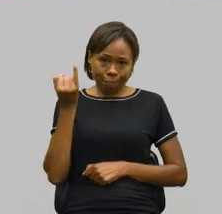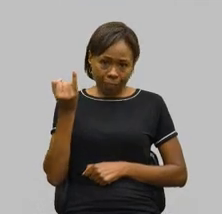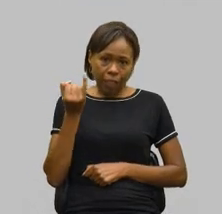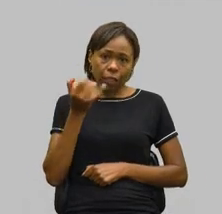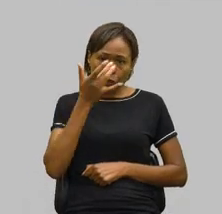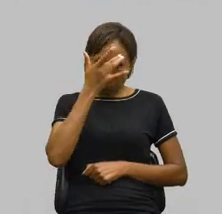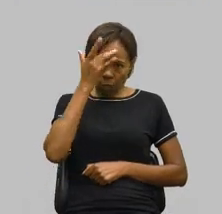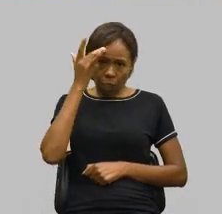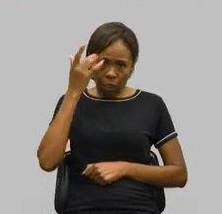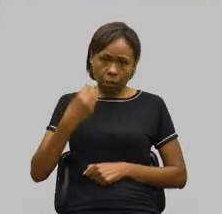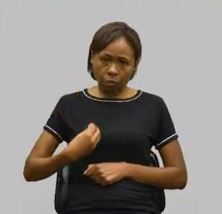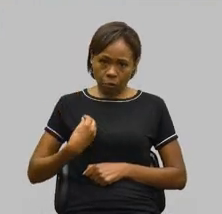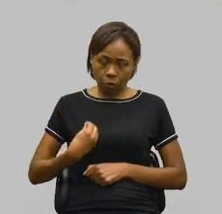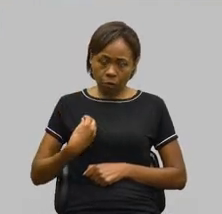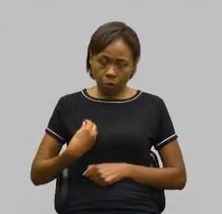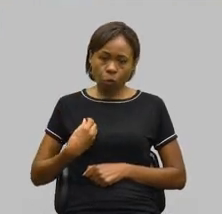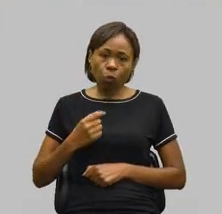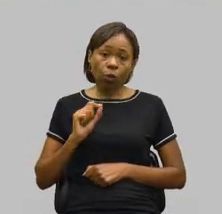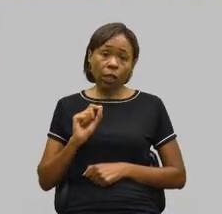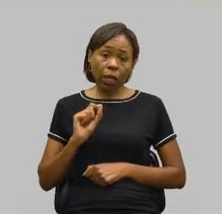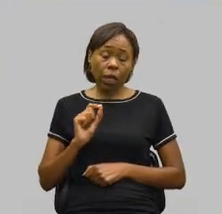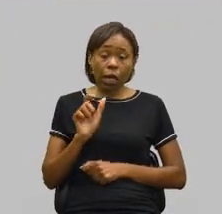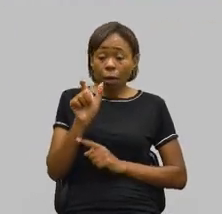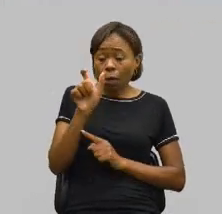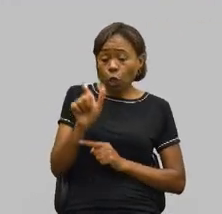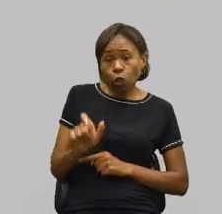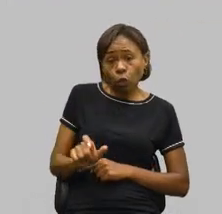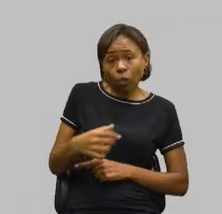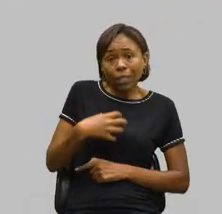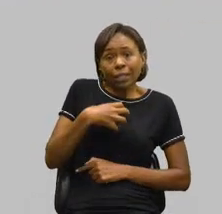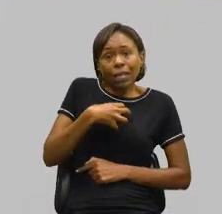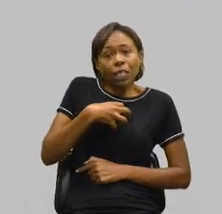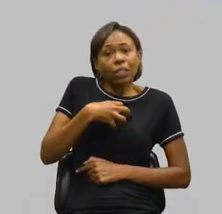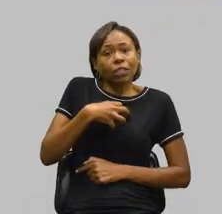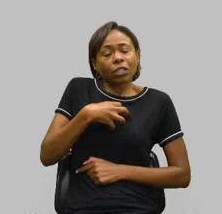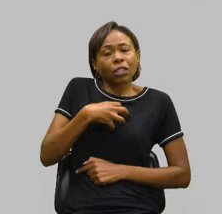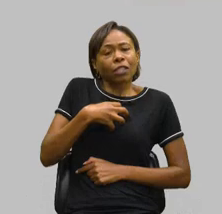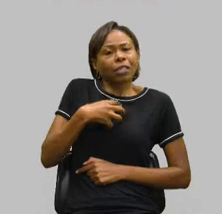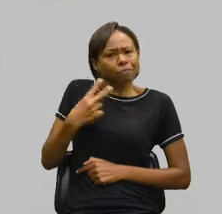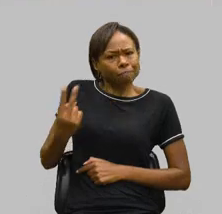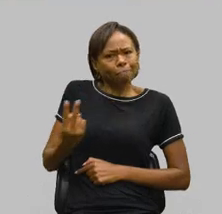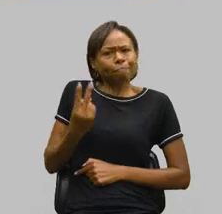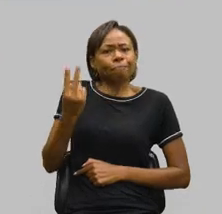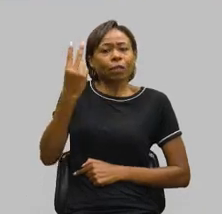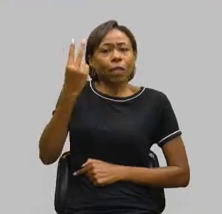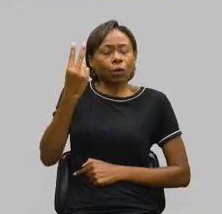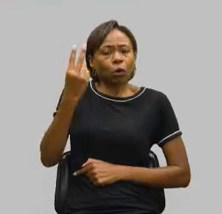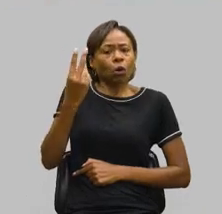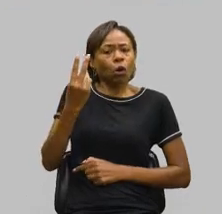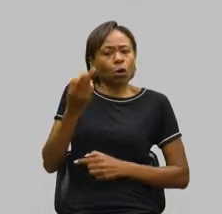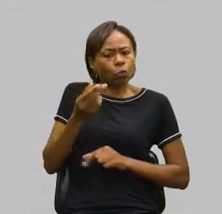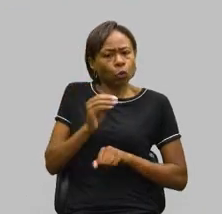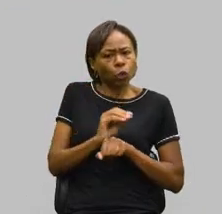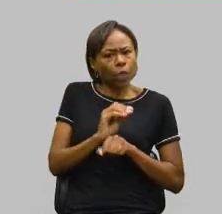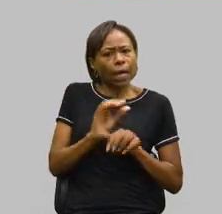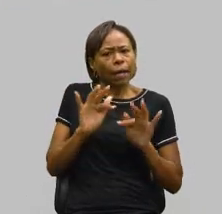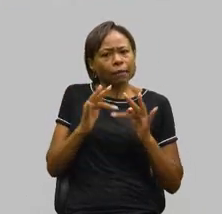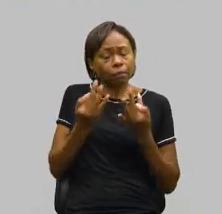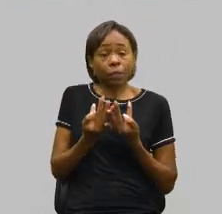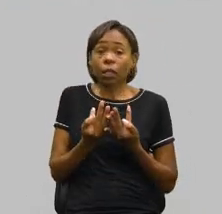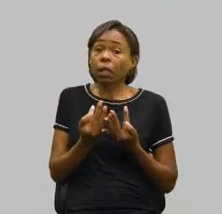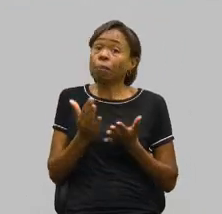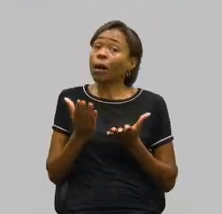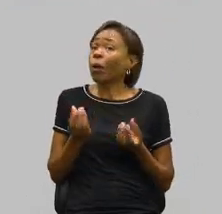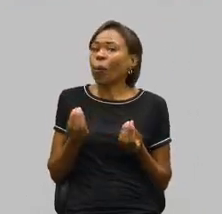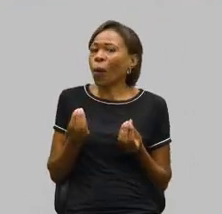pessoas ela se sentir útil e ela só se sente útil tem dignidade para cuidar da sua família e quando ela tem quando ela trabalha não necessariamente